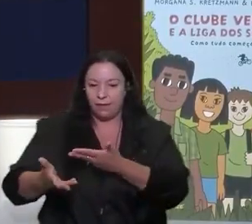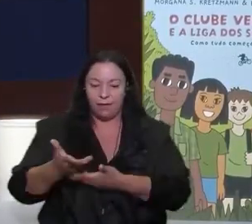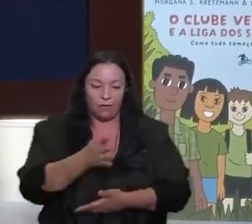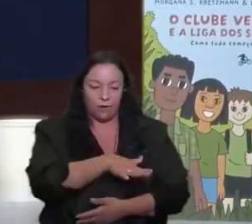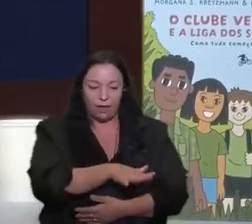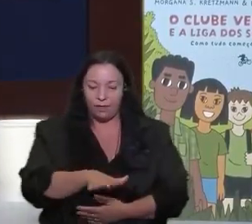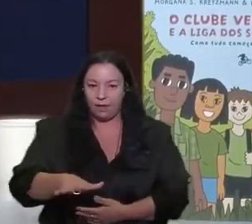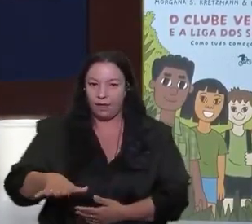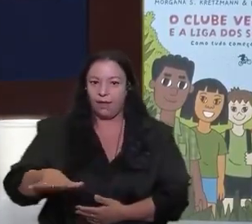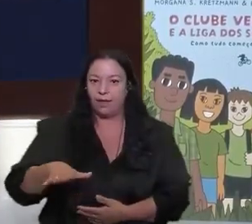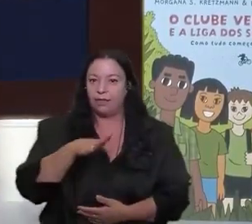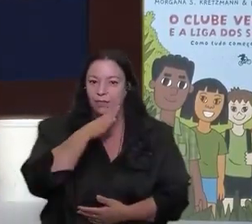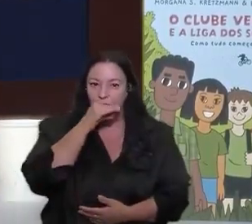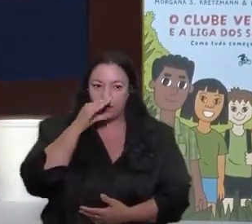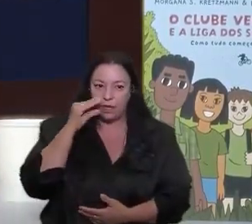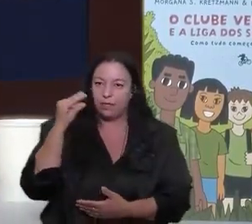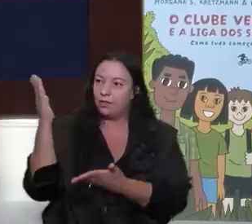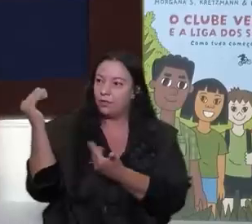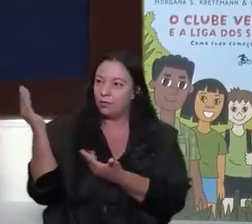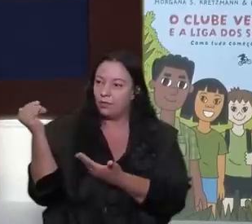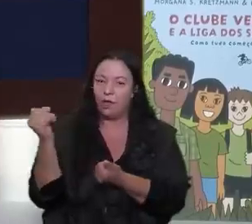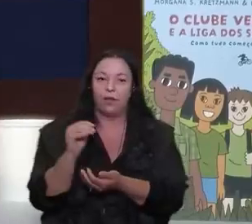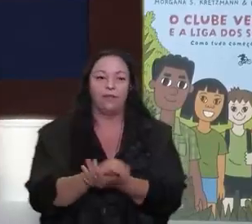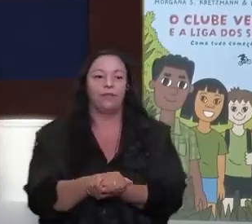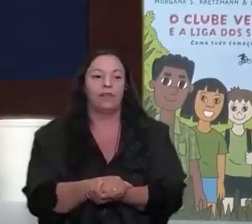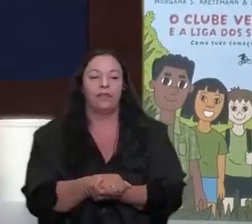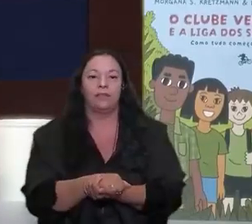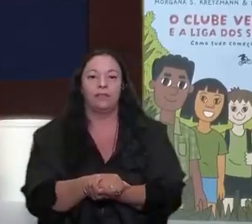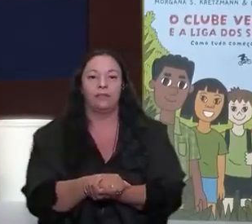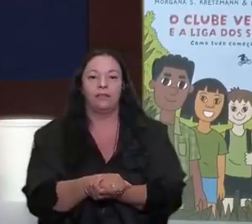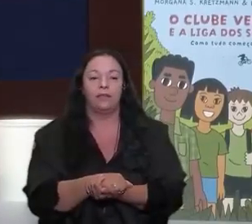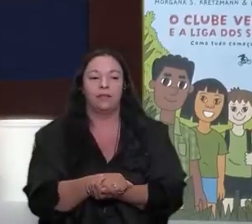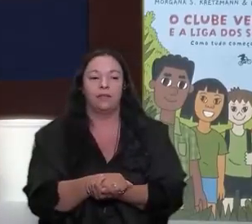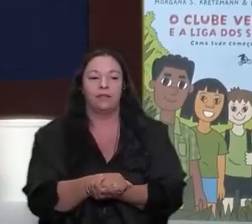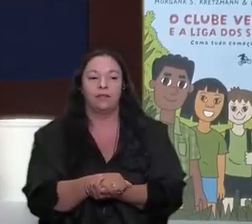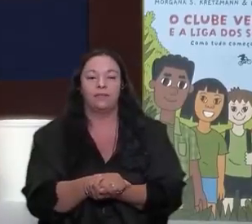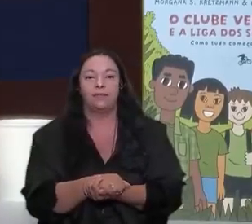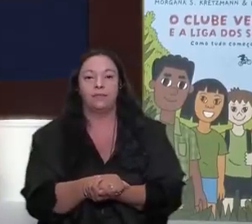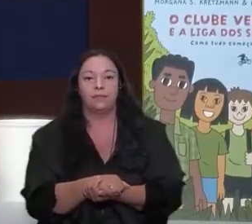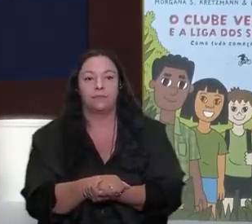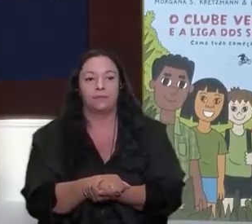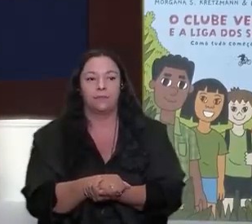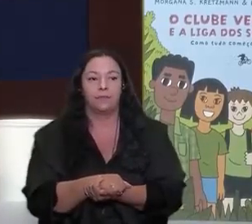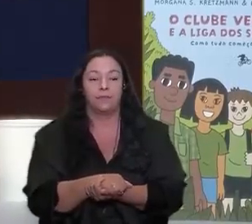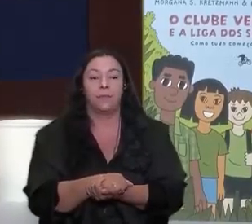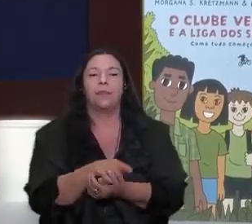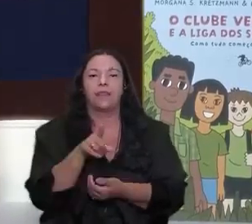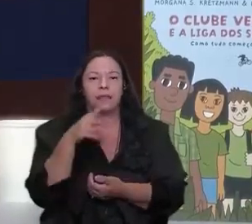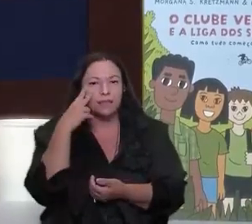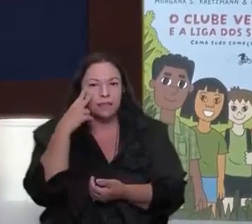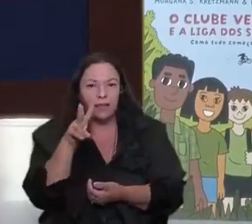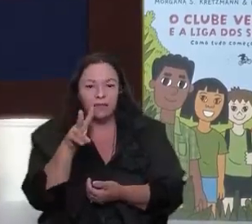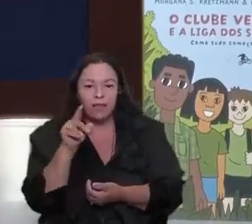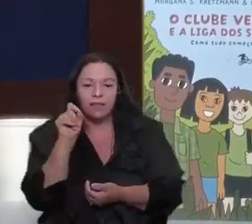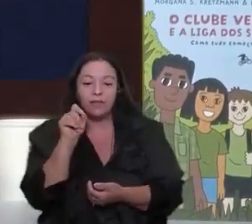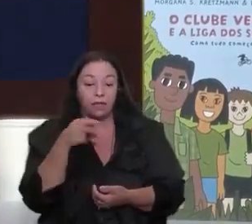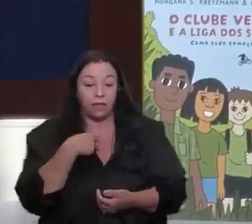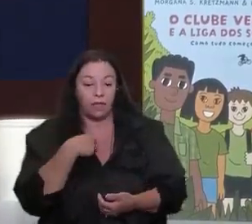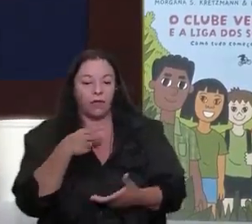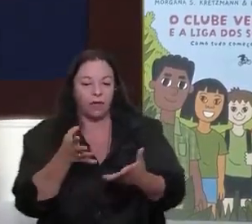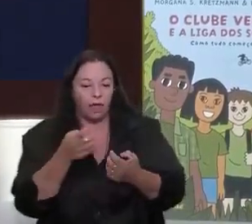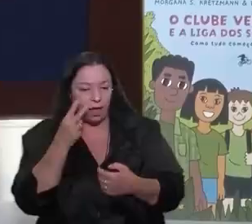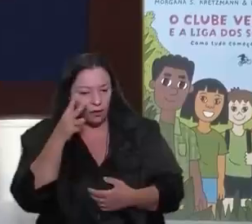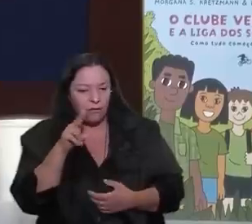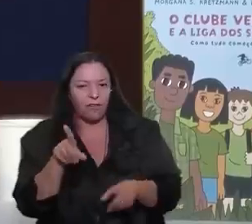jovem e também um acesso mediado, né? Você está vendo isso? O que é? Deixa eu ver junto, né? Quero ver